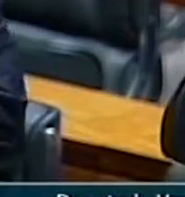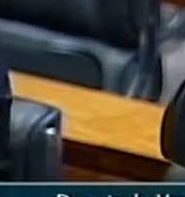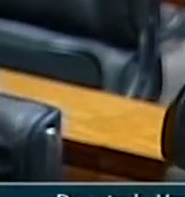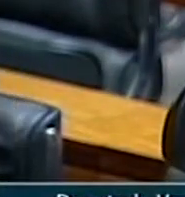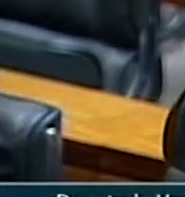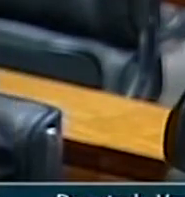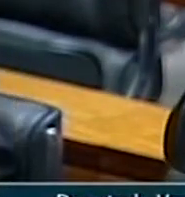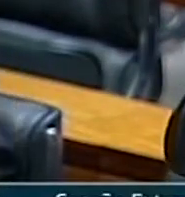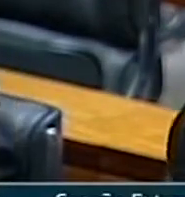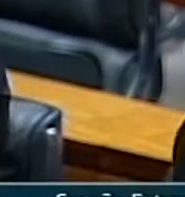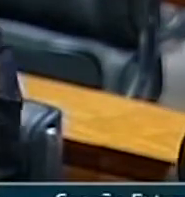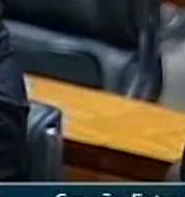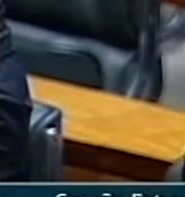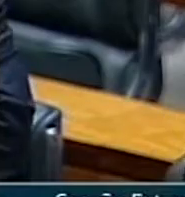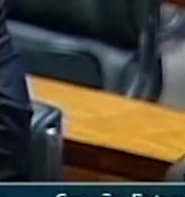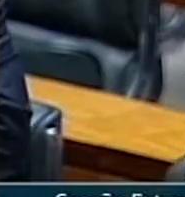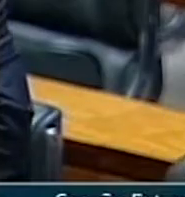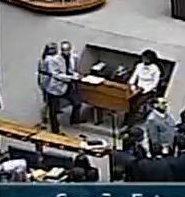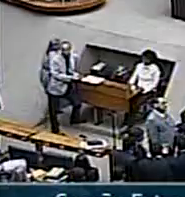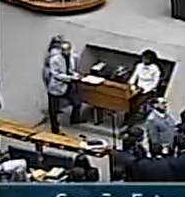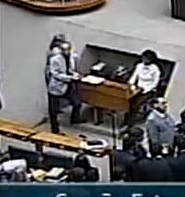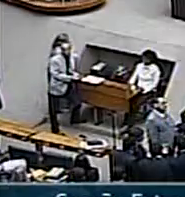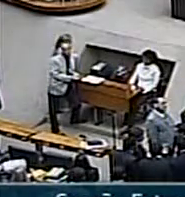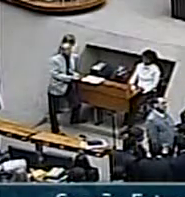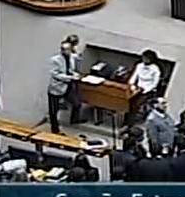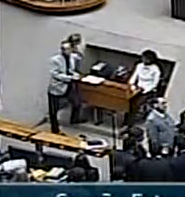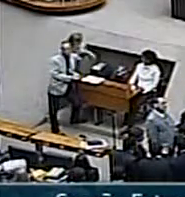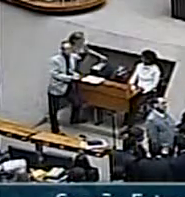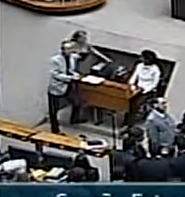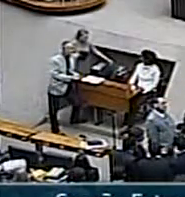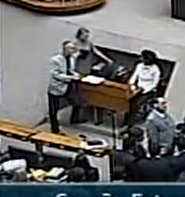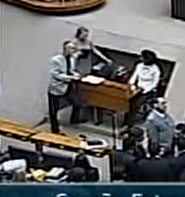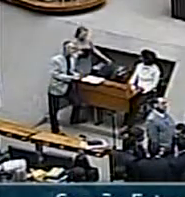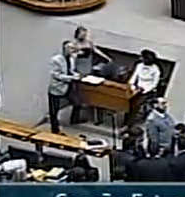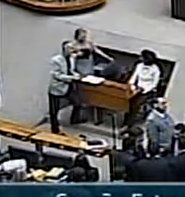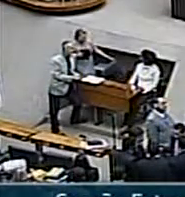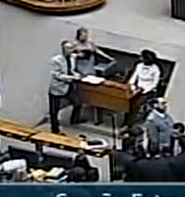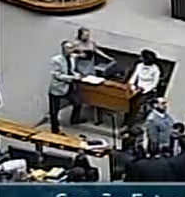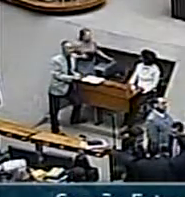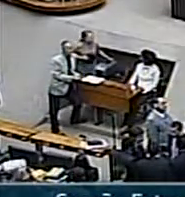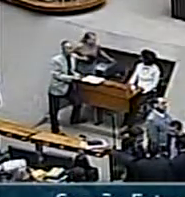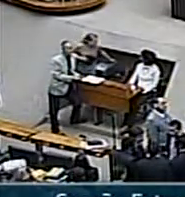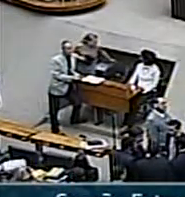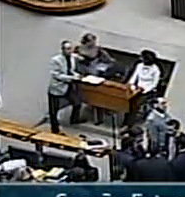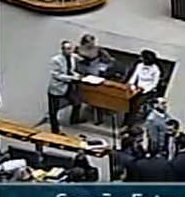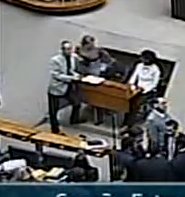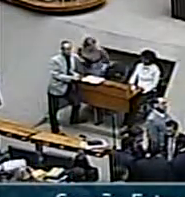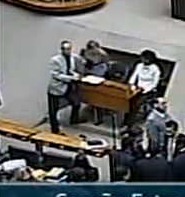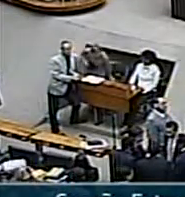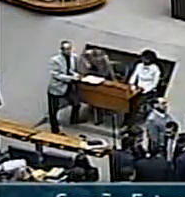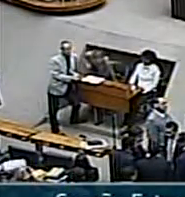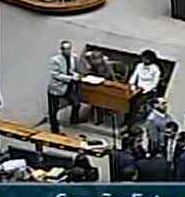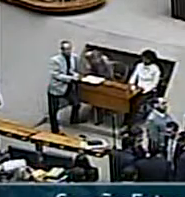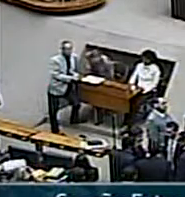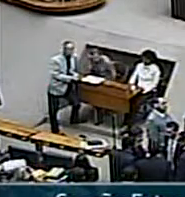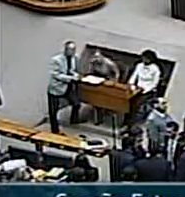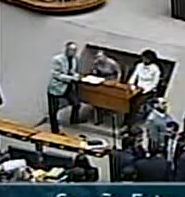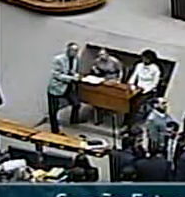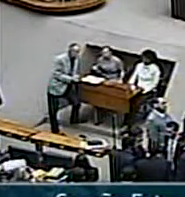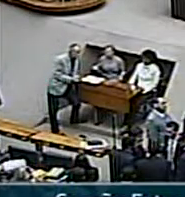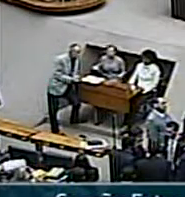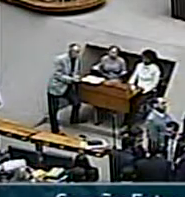reformulamos toda a parte das eleições do Conselho, garantindo apenas o essencial, que sejam regulamentadas por legislações